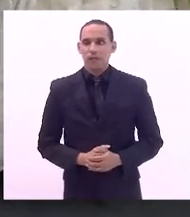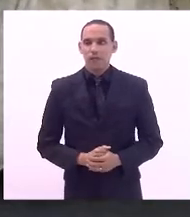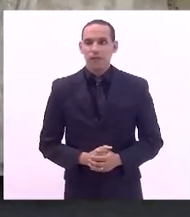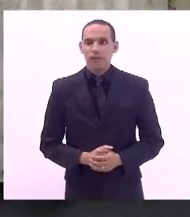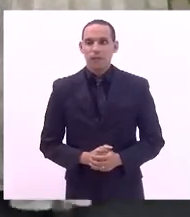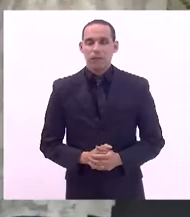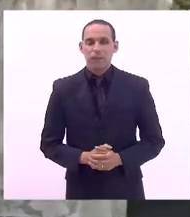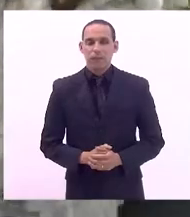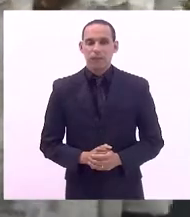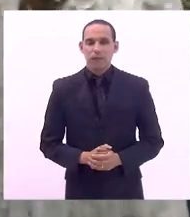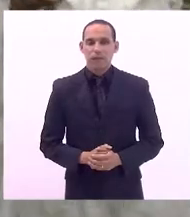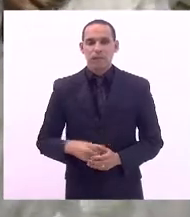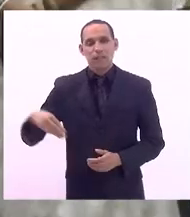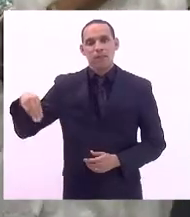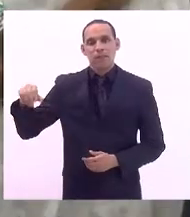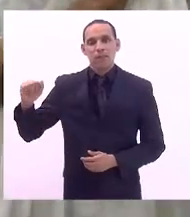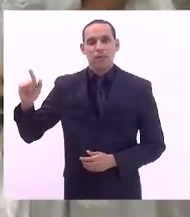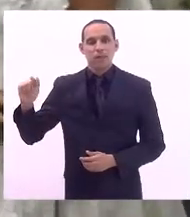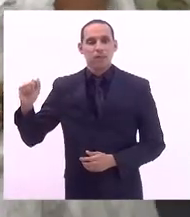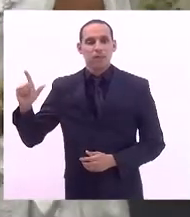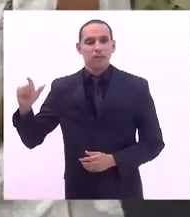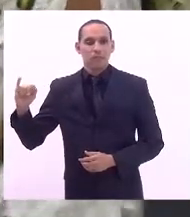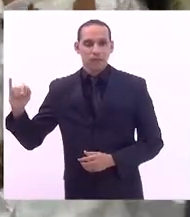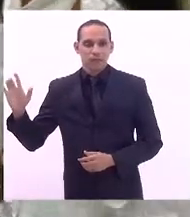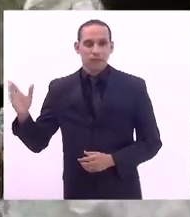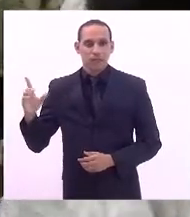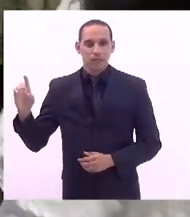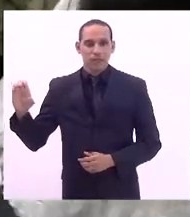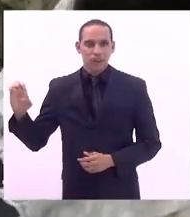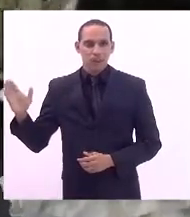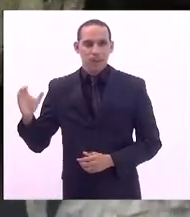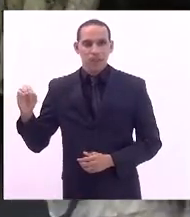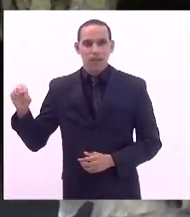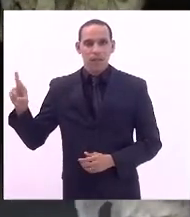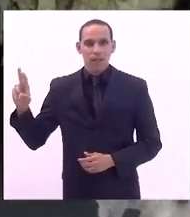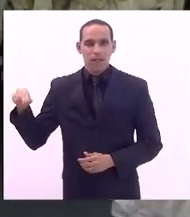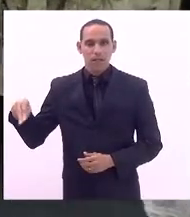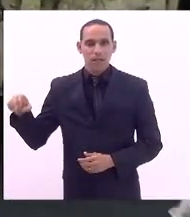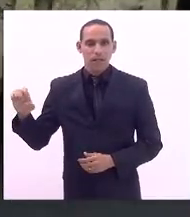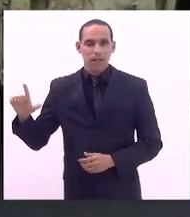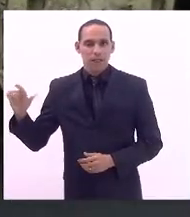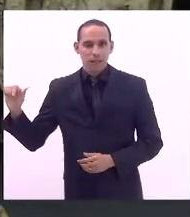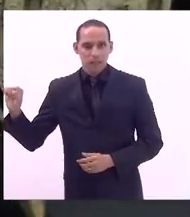Oi Magali de Ornelas Marques e